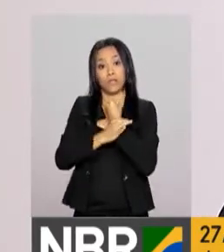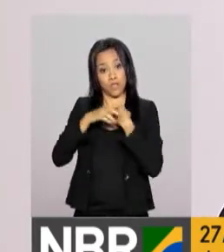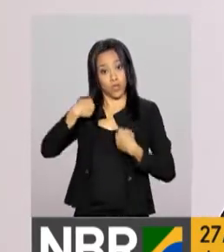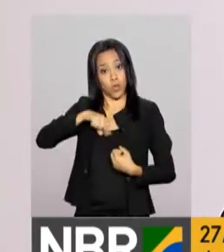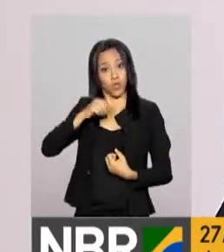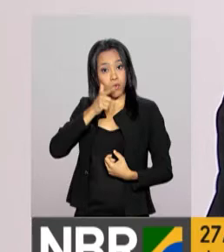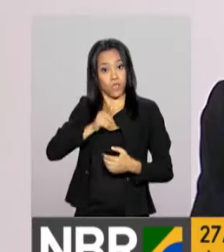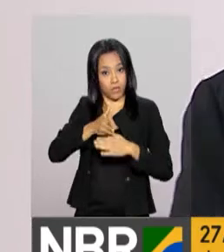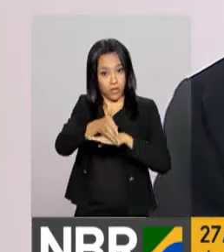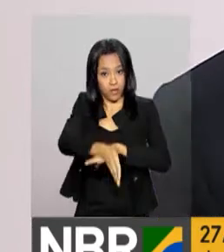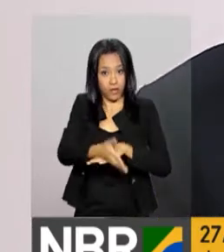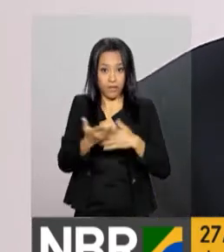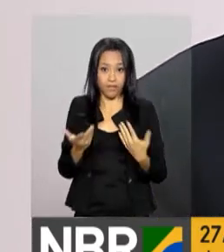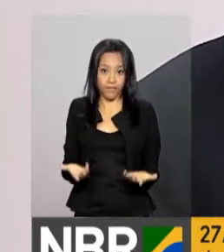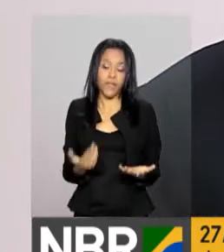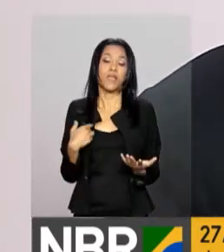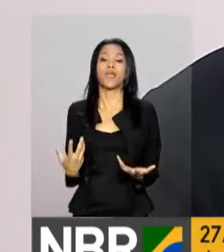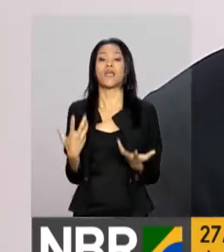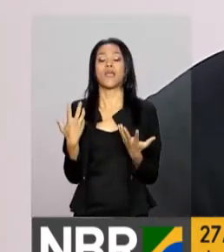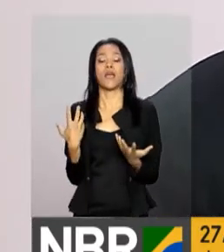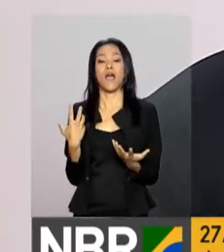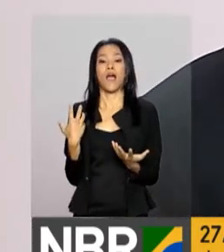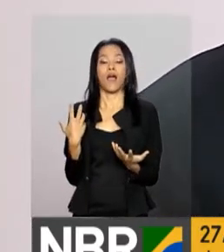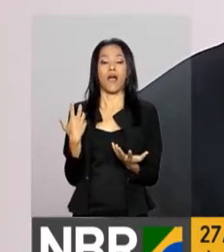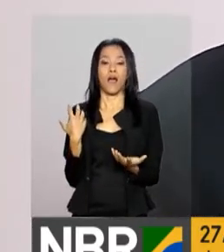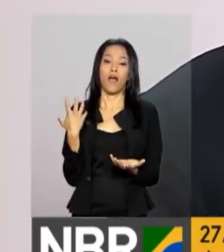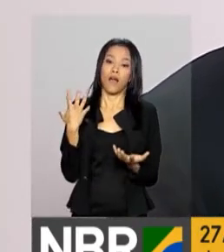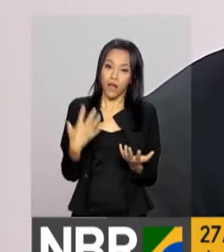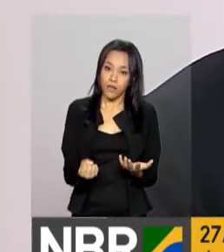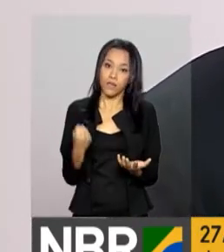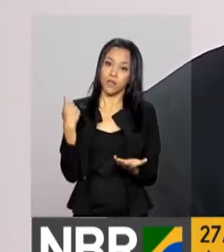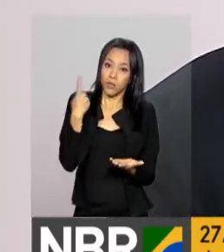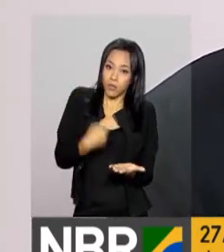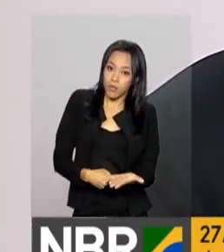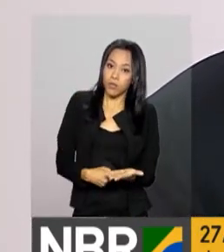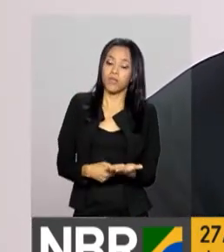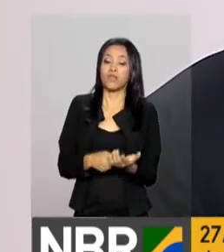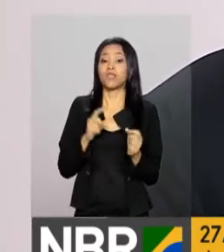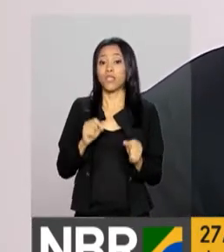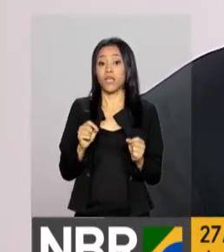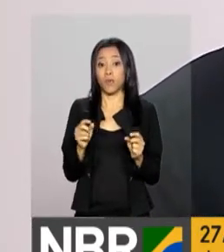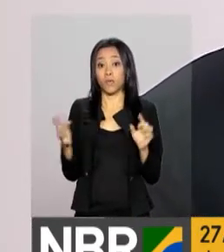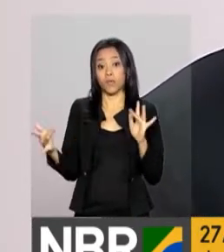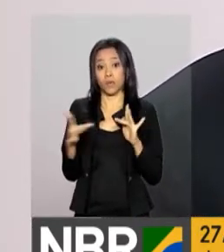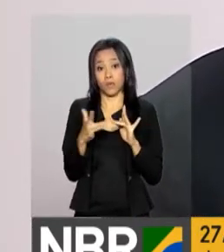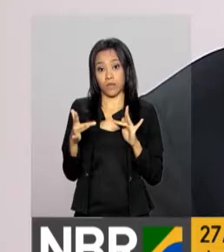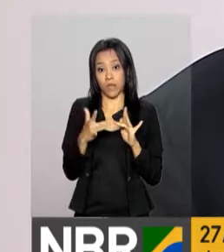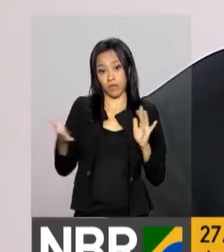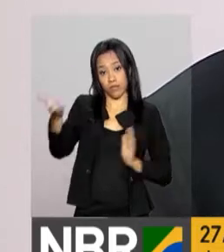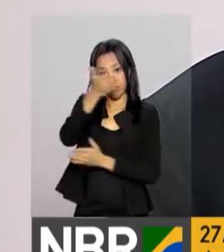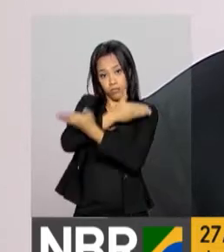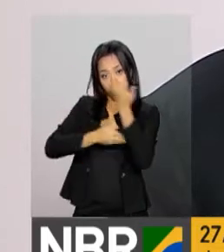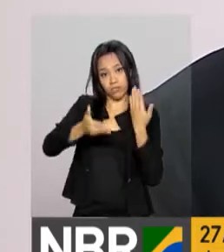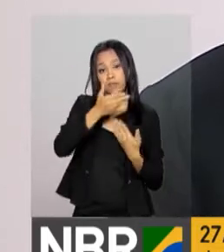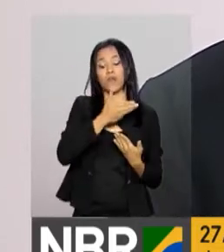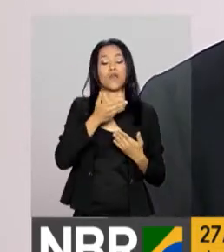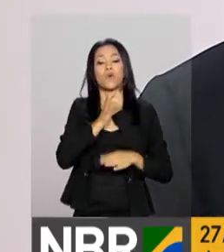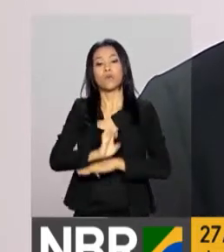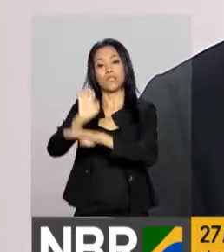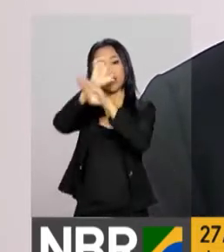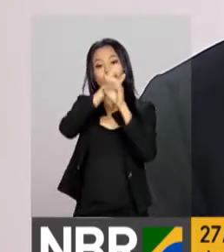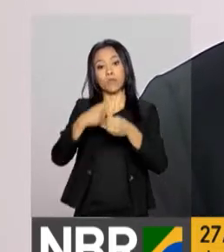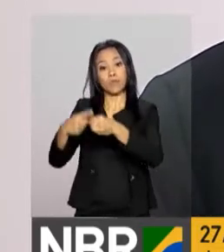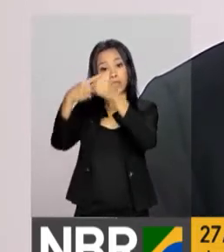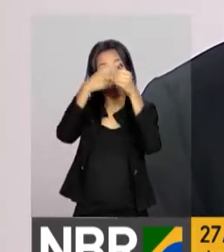várias áreas e assumimos portanto na convicção de que esta conjugação entre união estados e municípios reforça